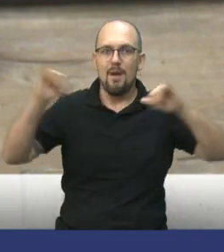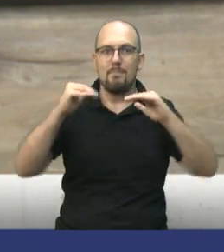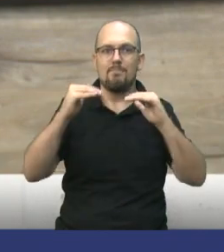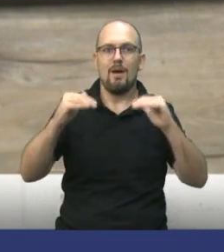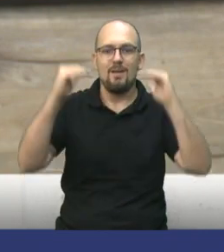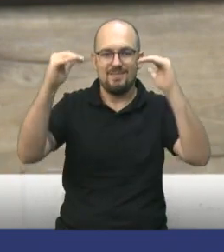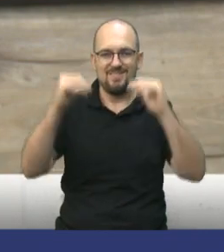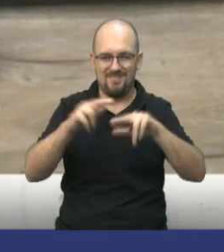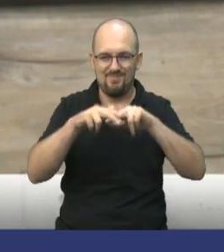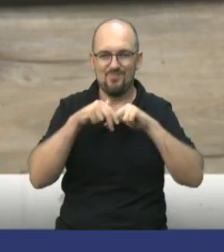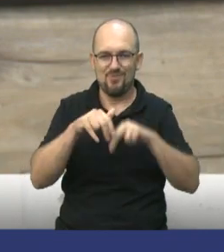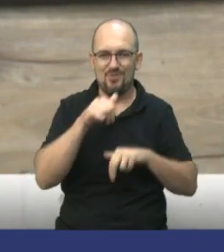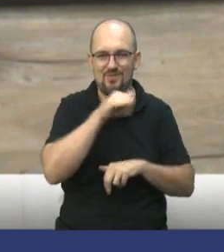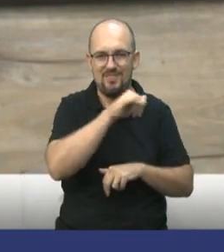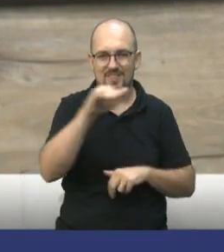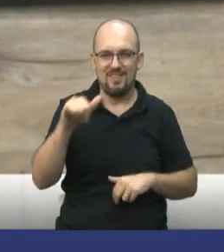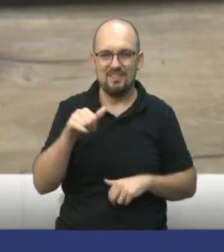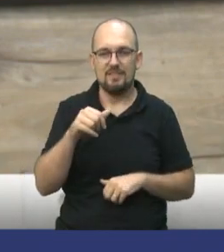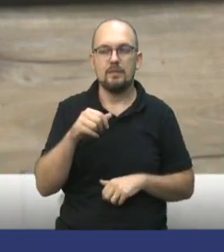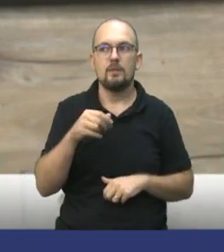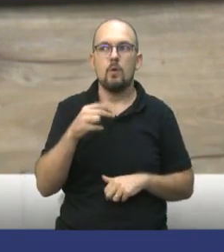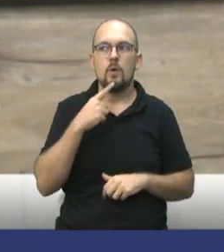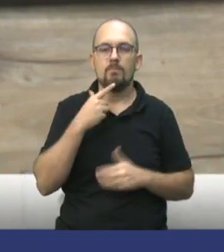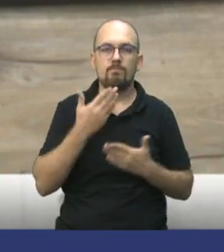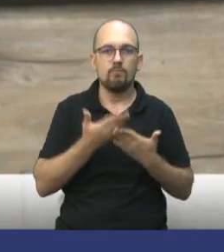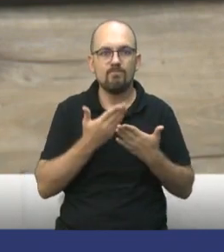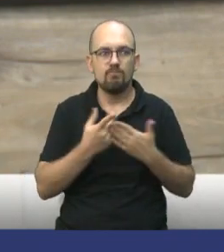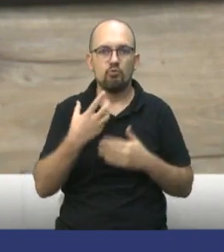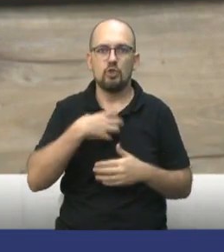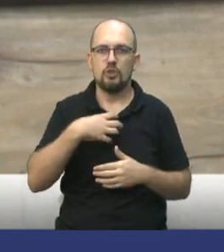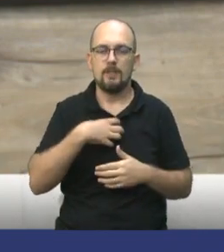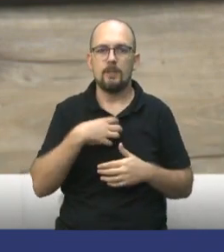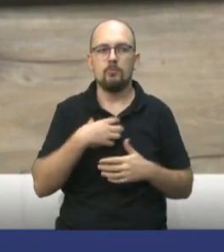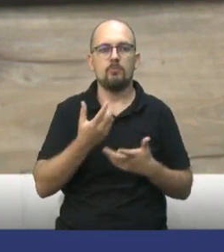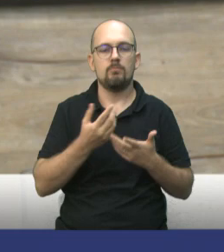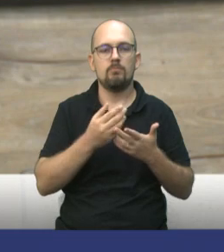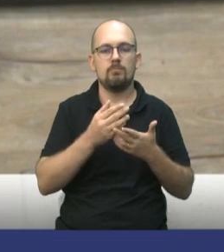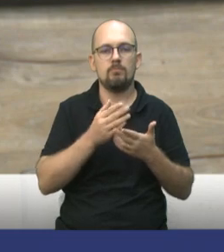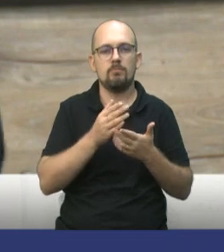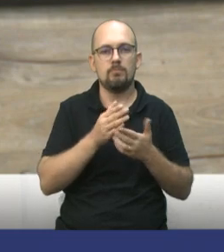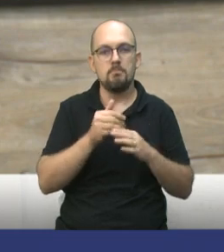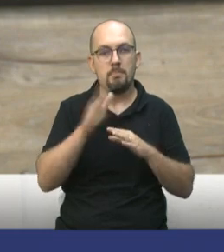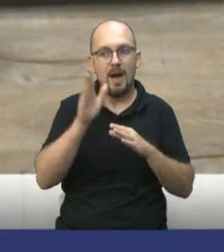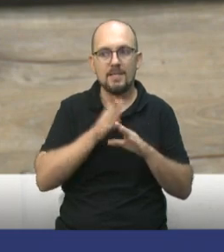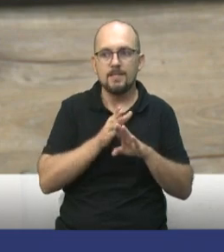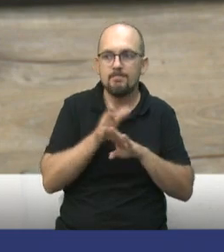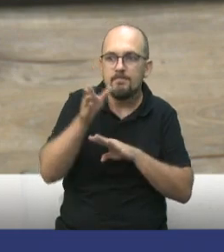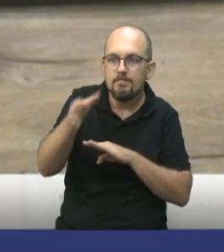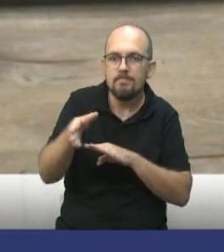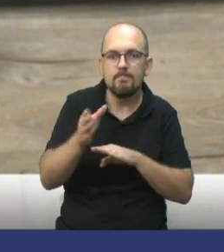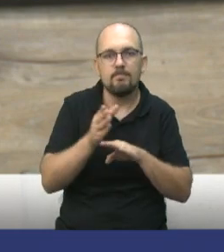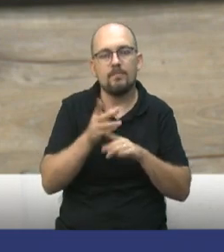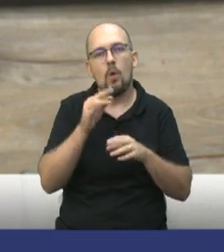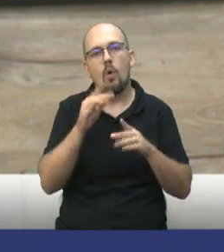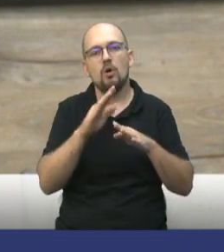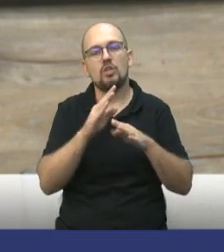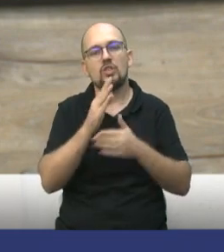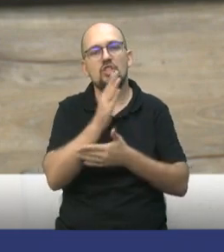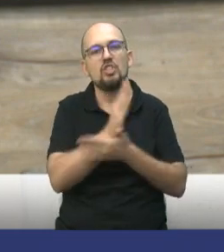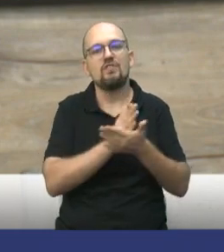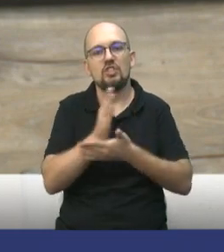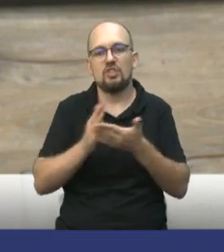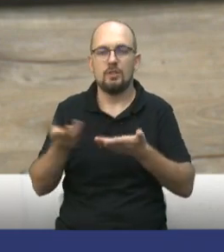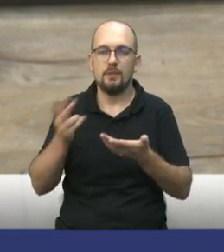dizia a vocês, estudar um mecanismo de talvez descentralizar e ir mais às pontas, dividir talvez o município